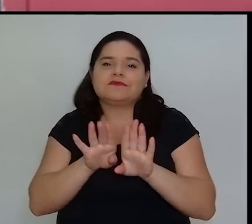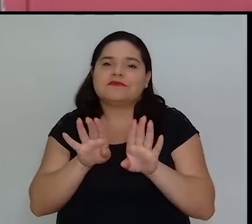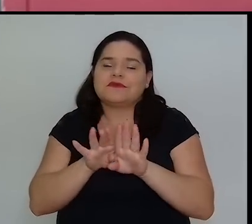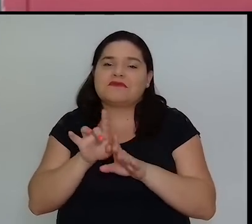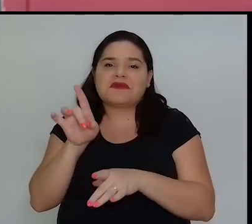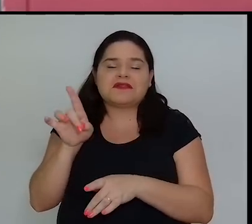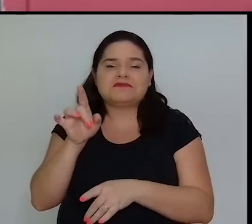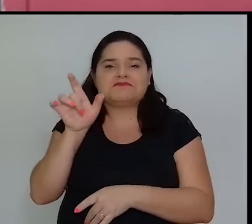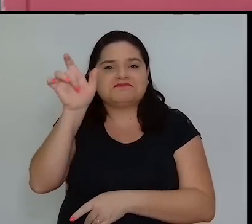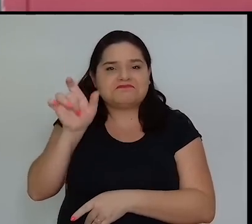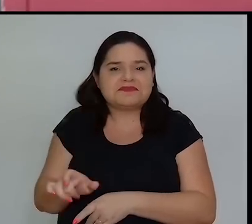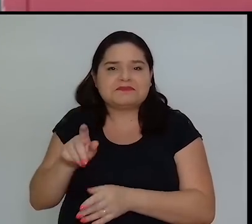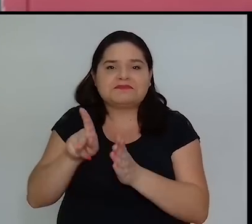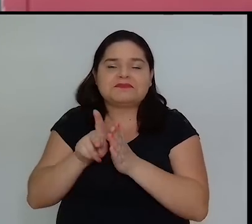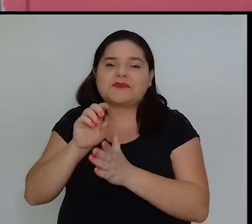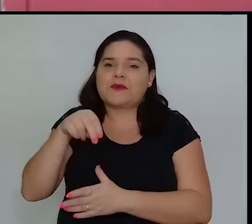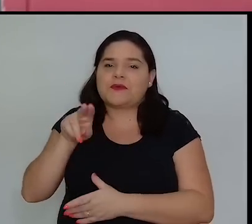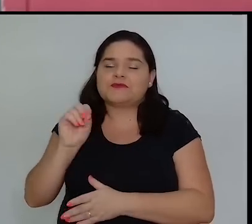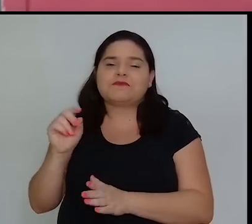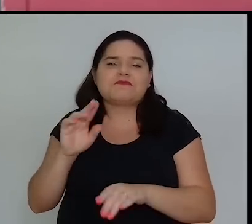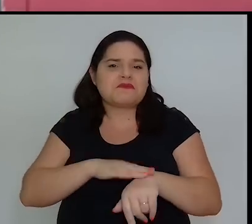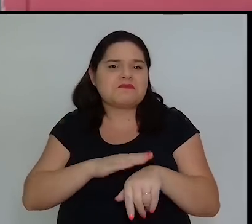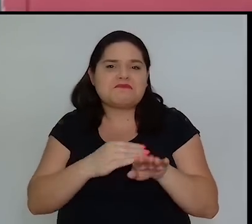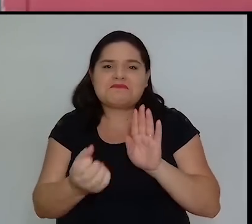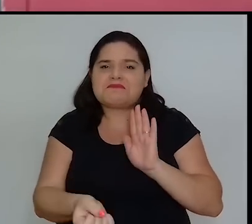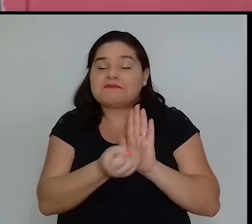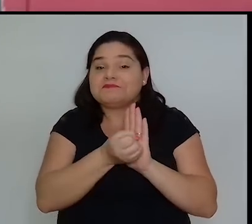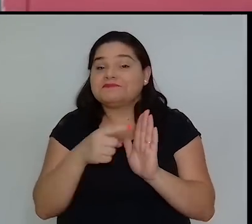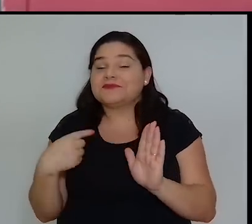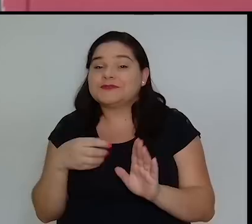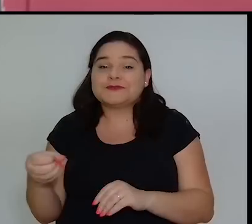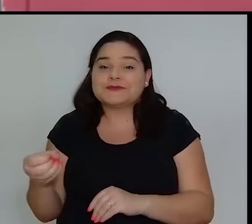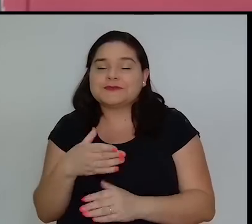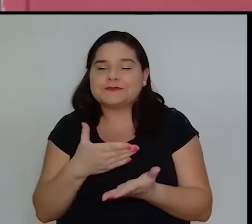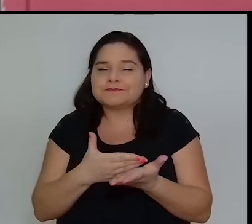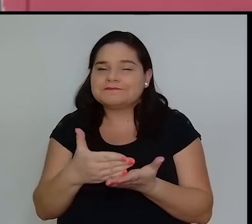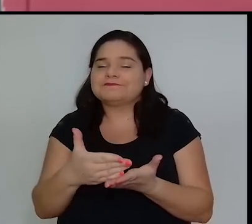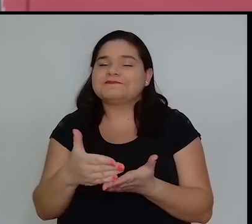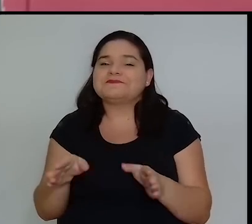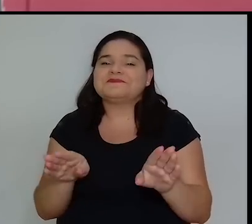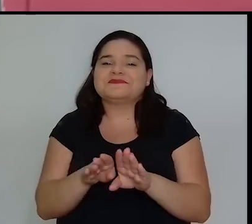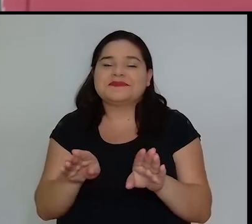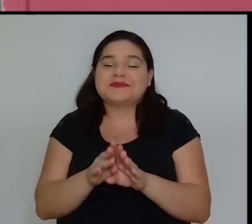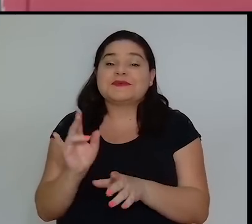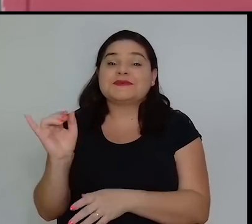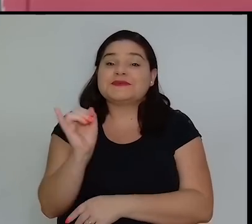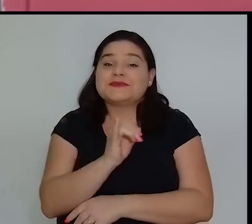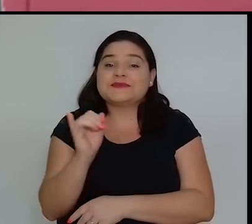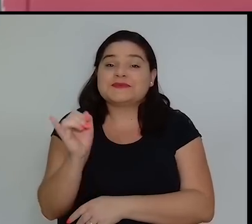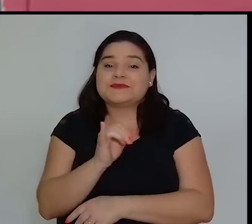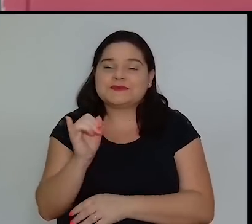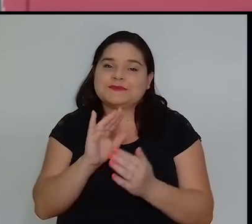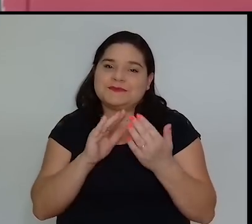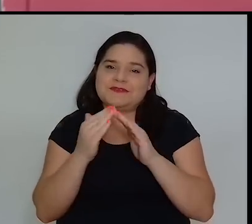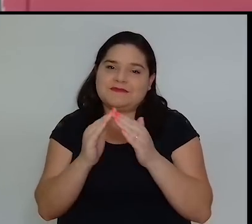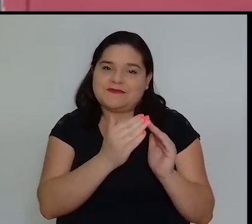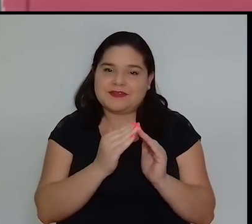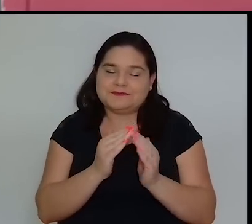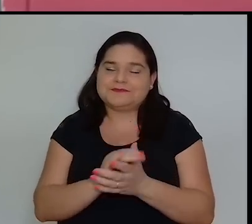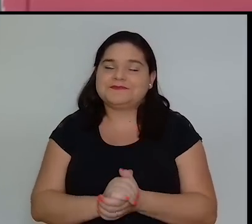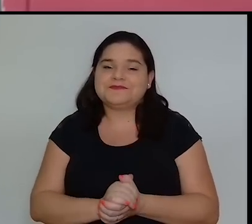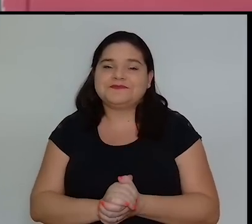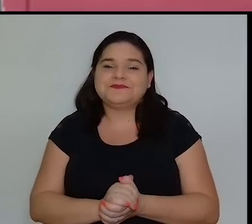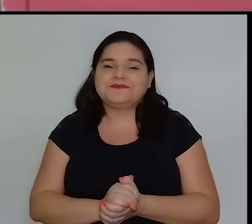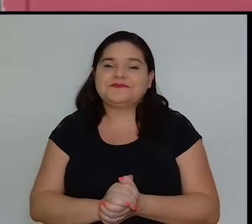foi realmente um momento muito muito marcante e foi quando a gente lançou também o Instituto data favela Então